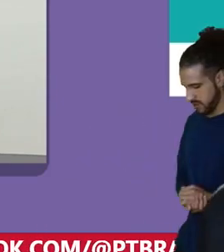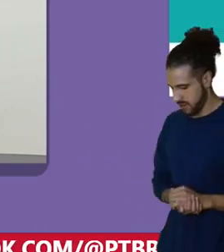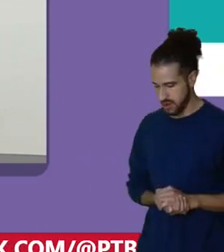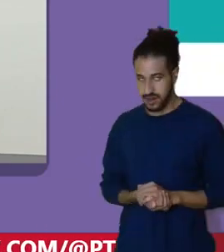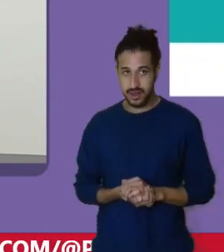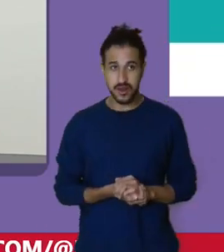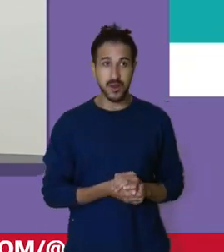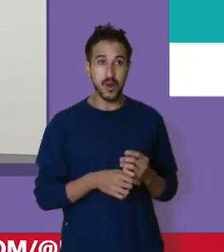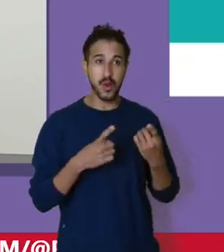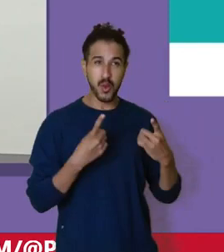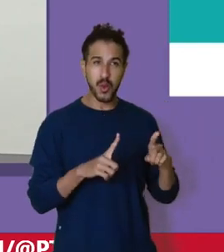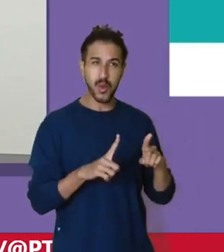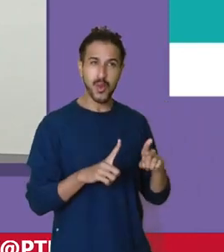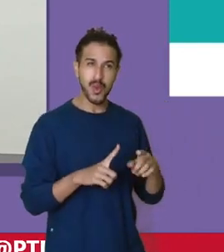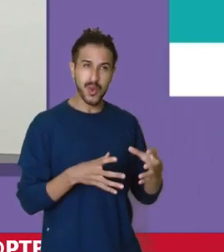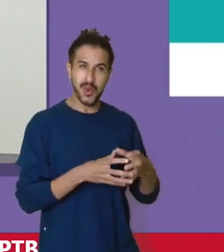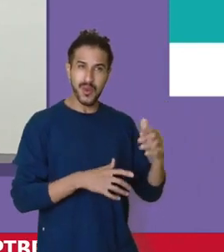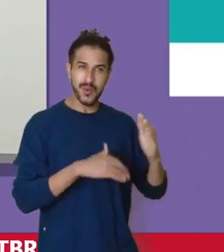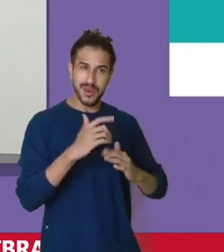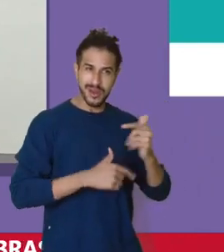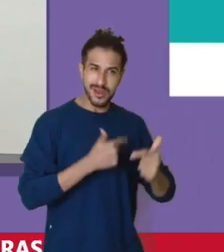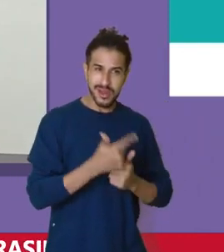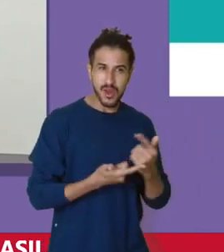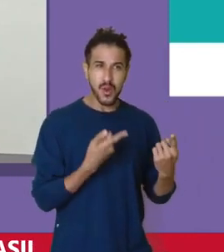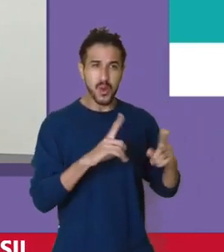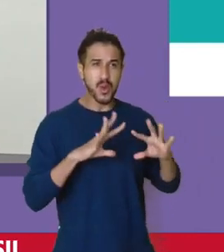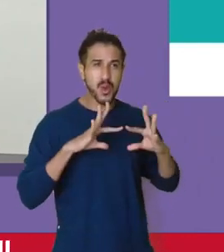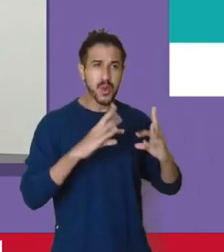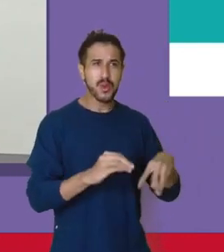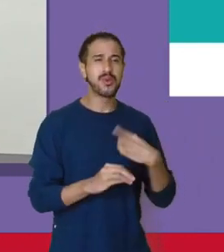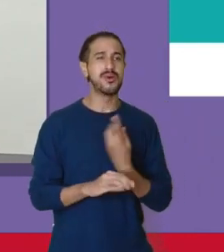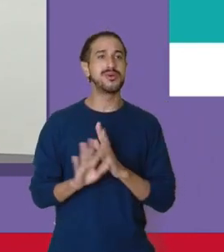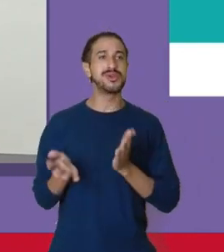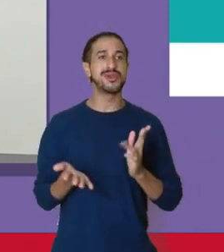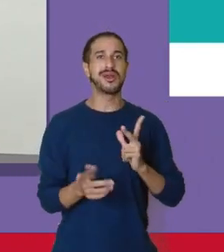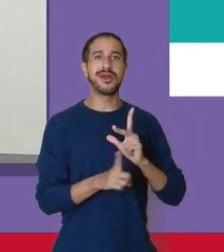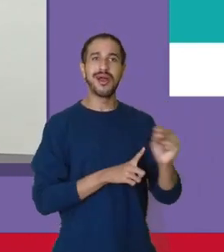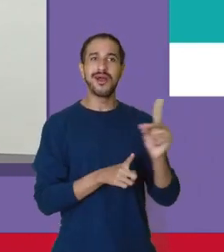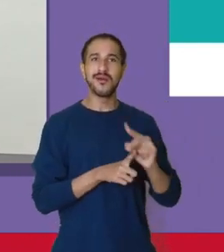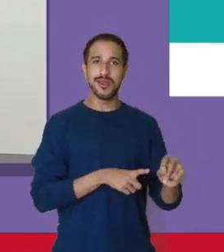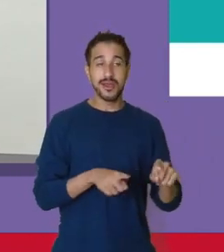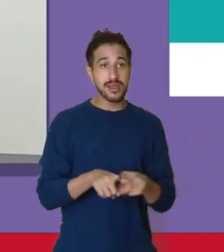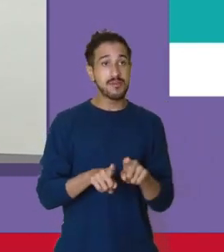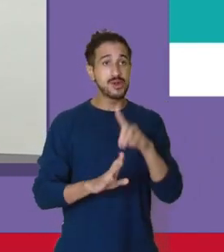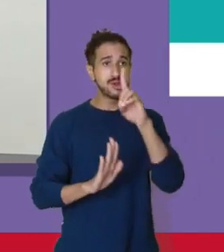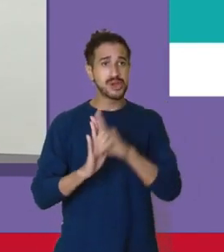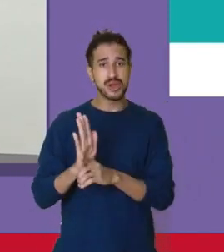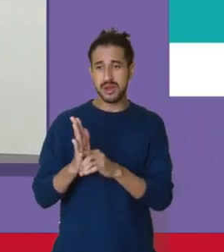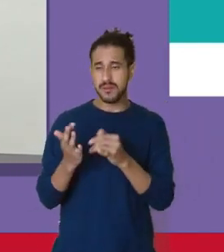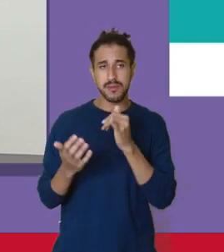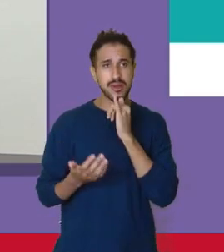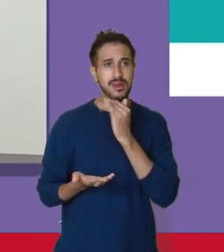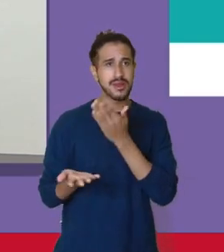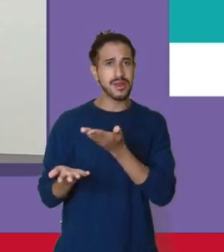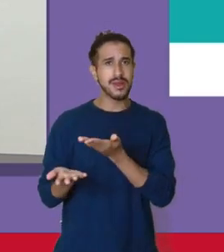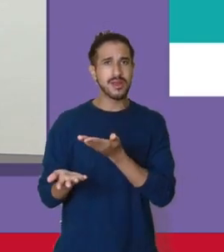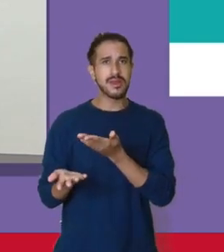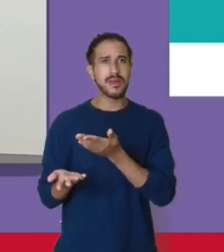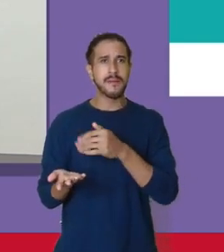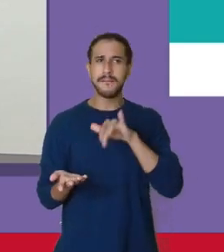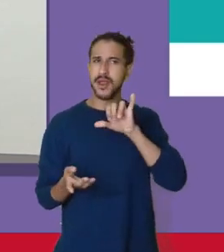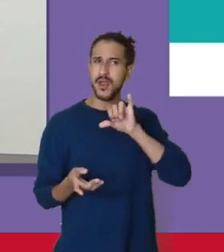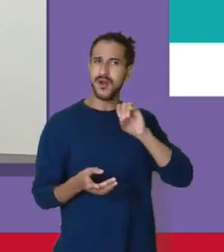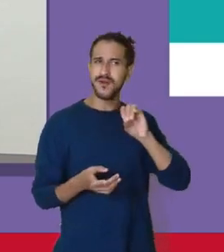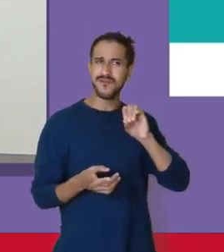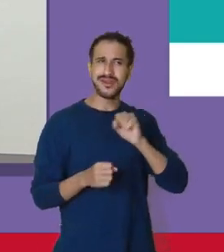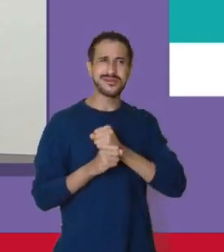contra-reforma? Porque ela é contra a classe trabalhadora, ela é contra tudo aquilo que a gente já tinha adquirido, inclusive direitos conquistados há mais de 90